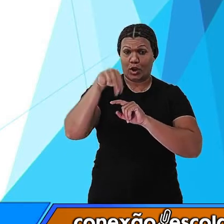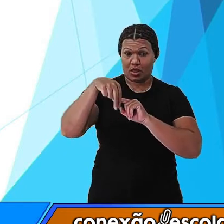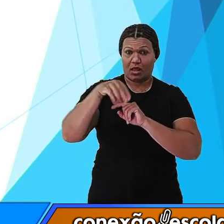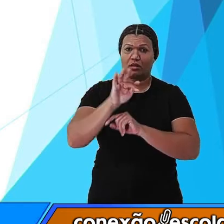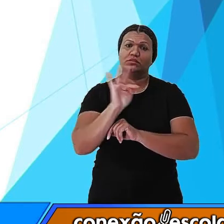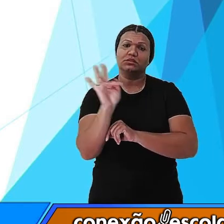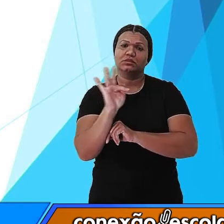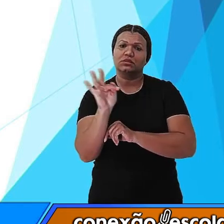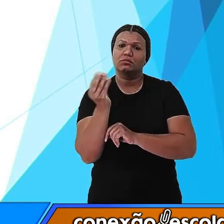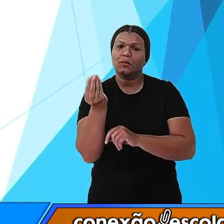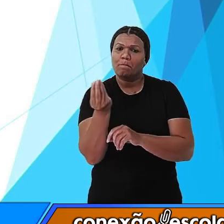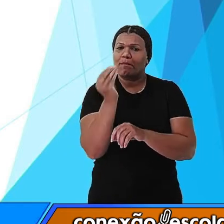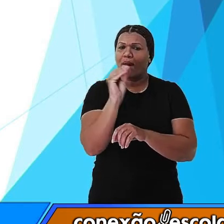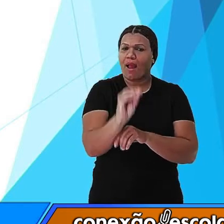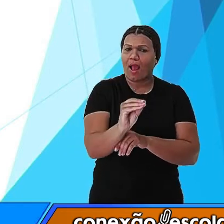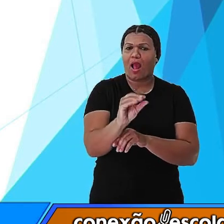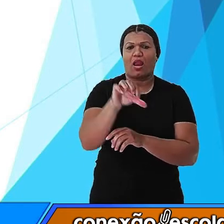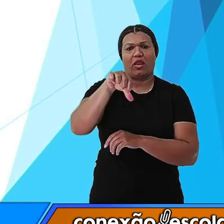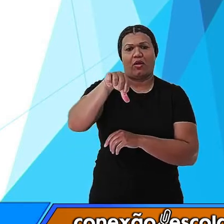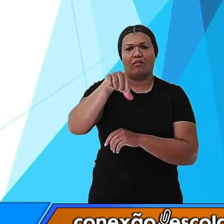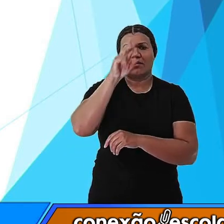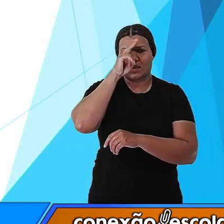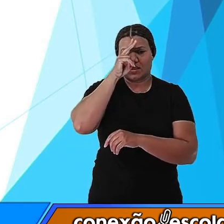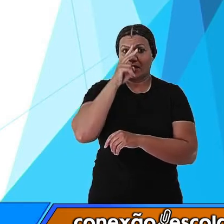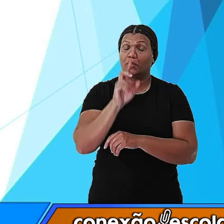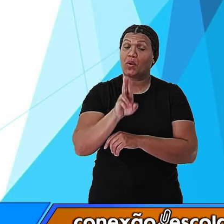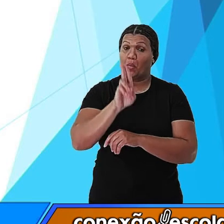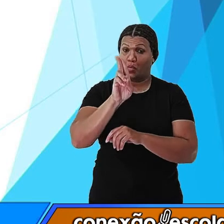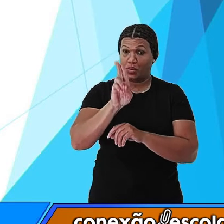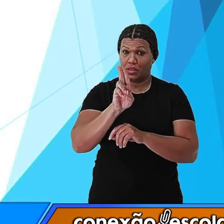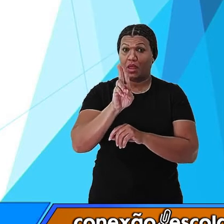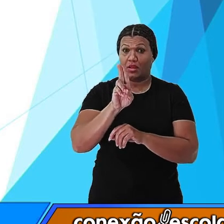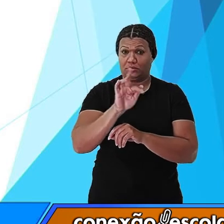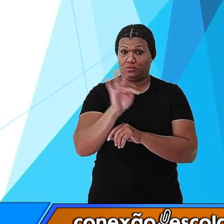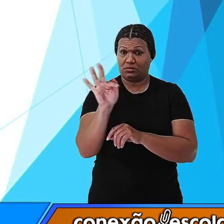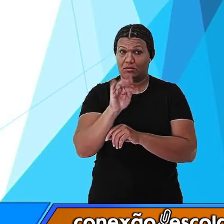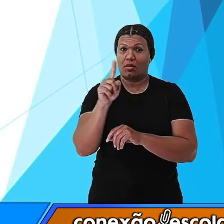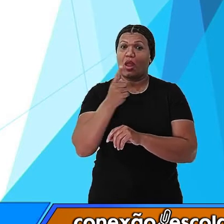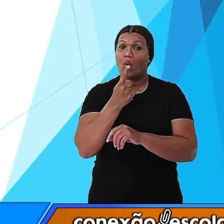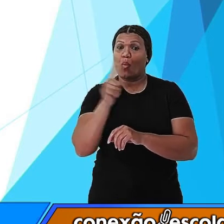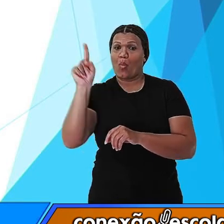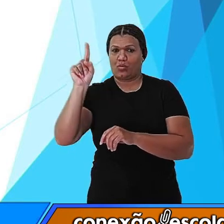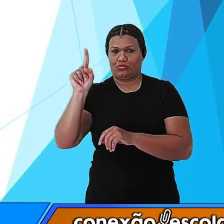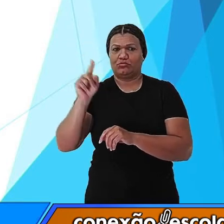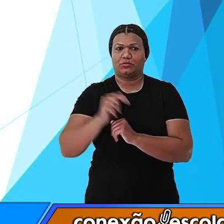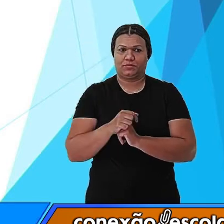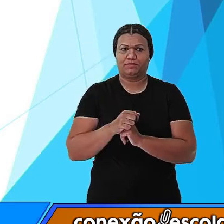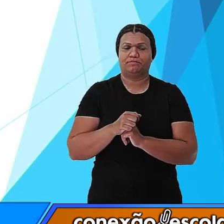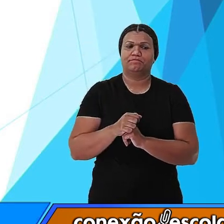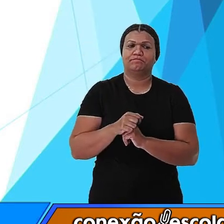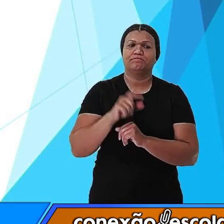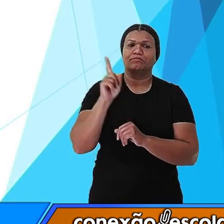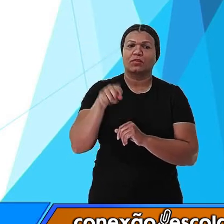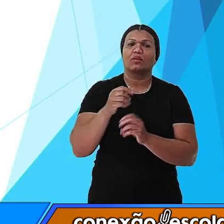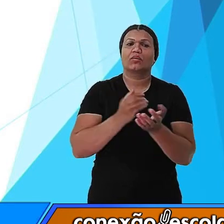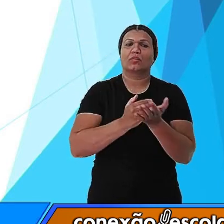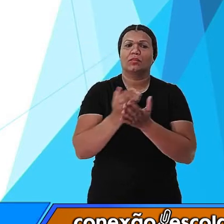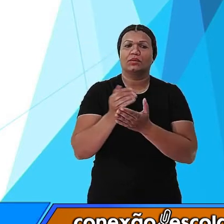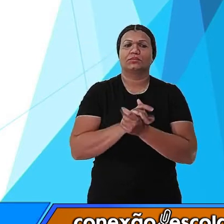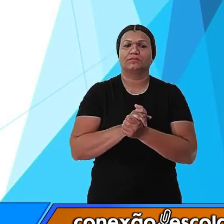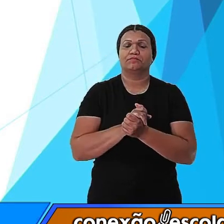ocupada pelo 9? Lembrem-se que a unidade simples é o último algarismo, né? Então vamos começar por